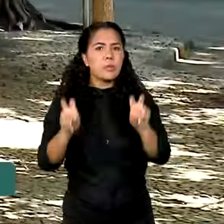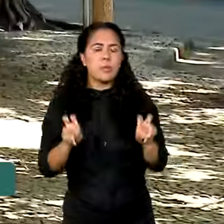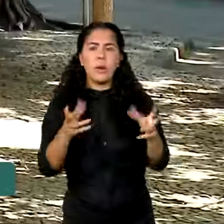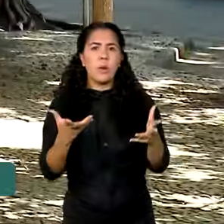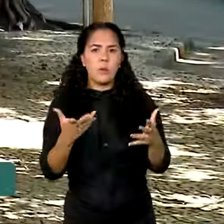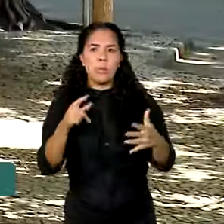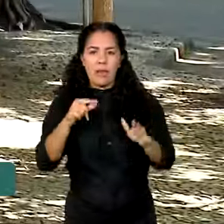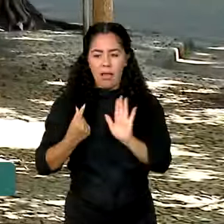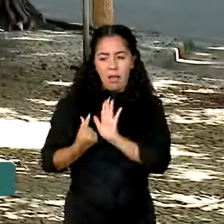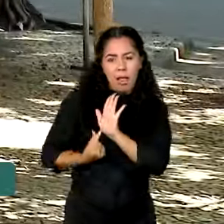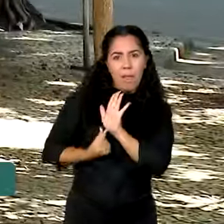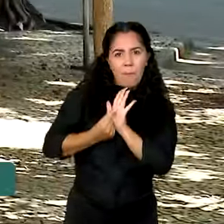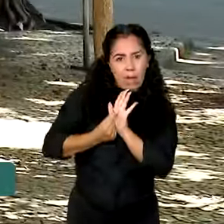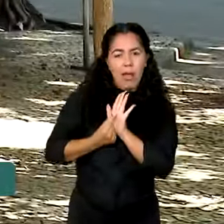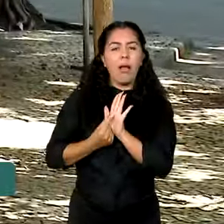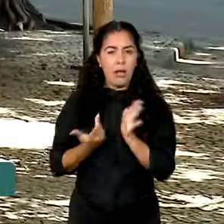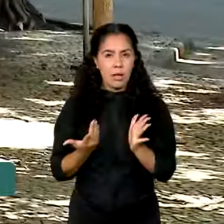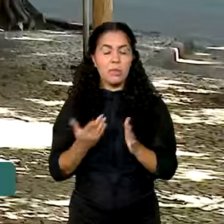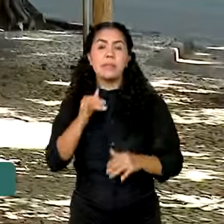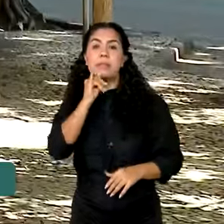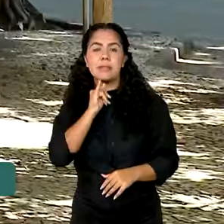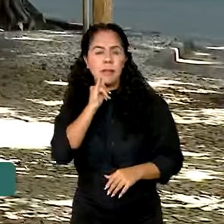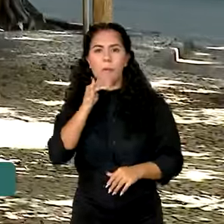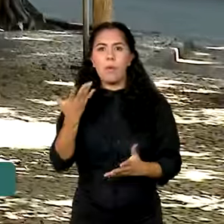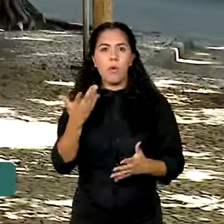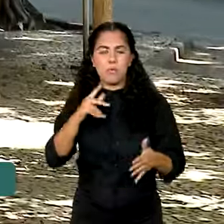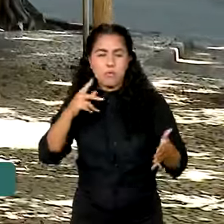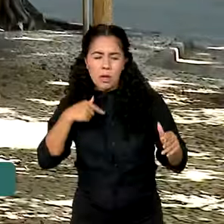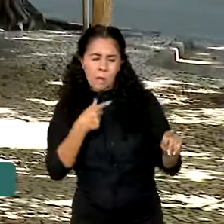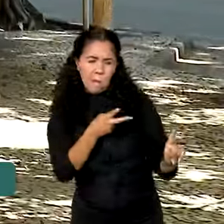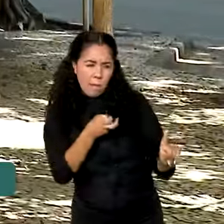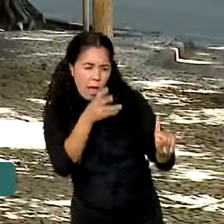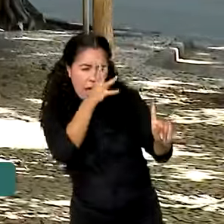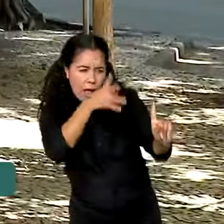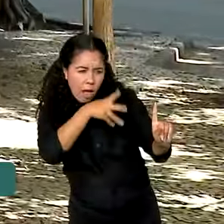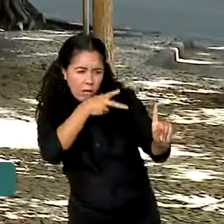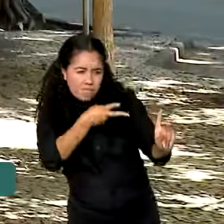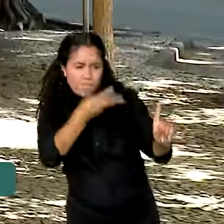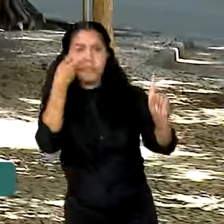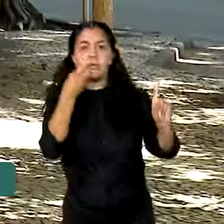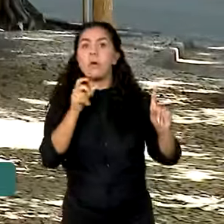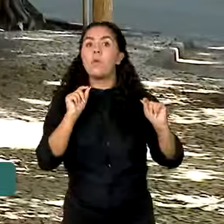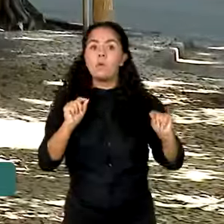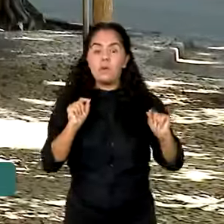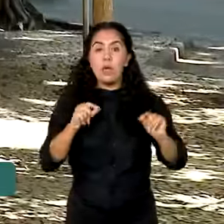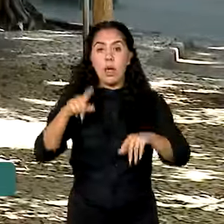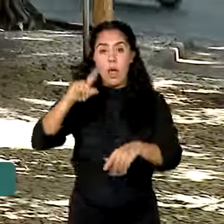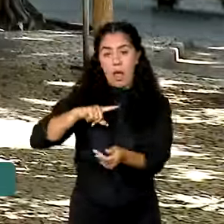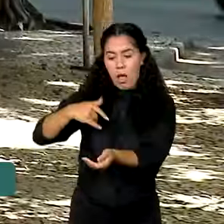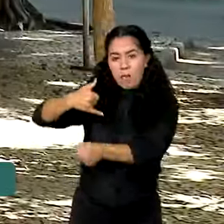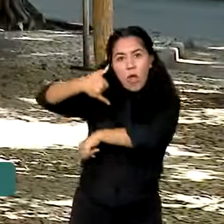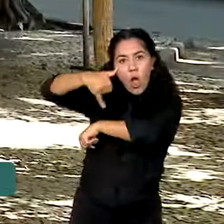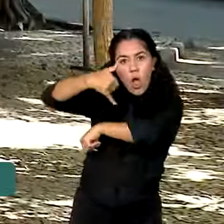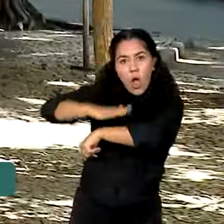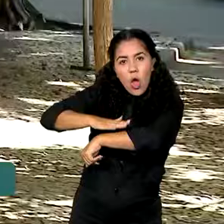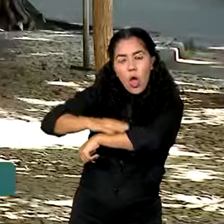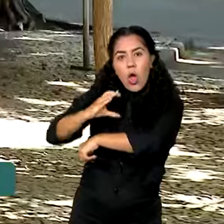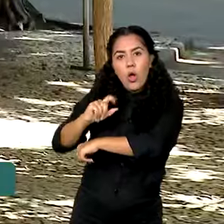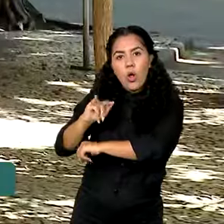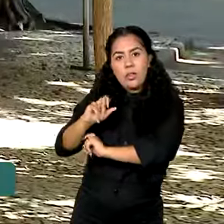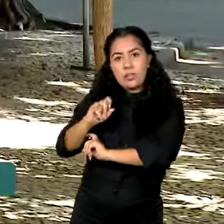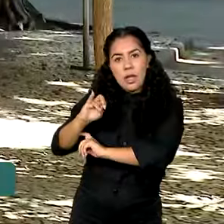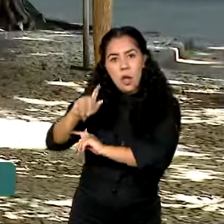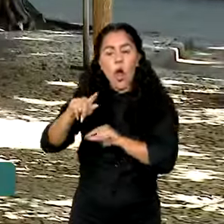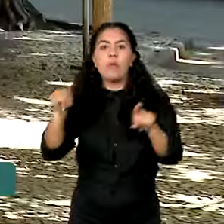esses implantes. Entre as principais complicações observadas pelos médicos estão a elevação de colesterol e de triglicerídeos no